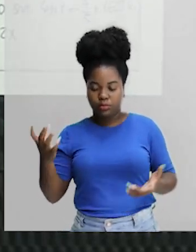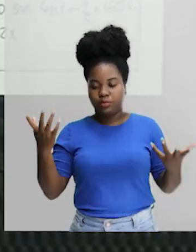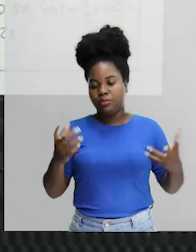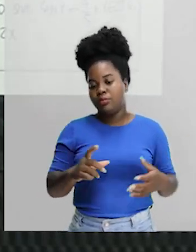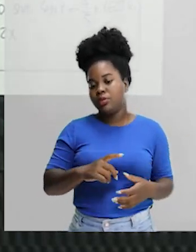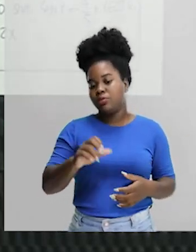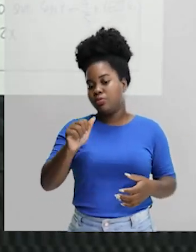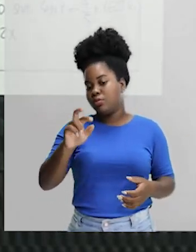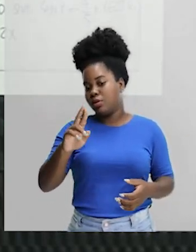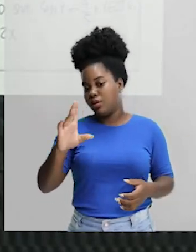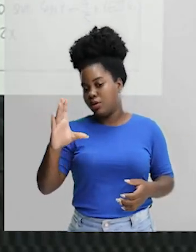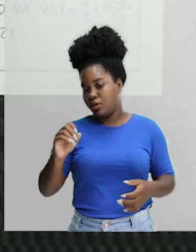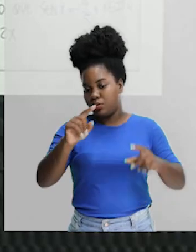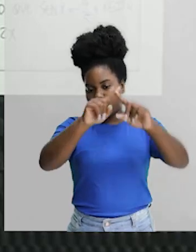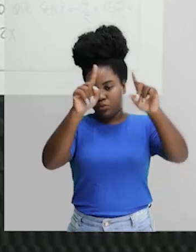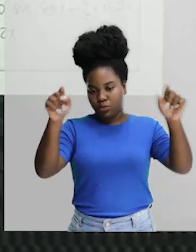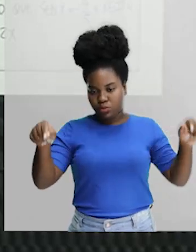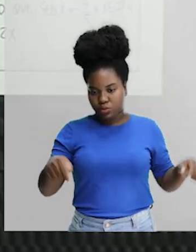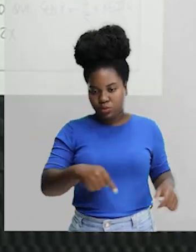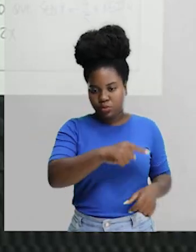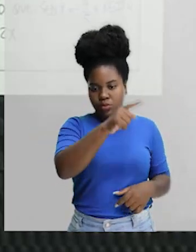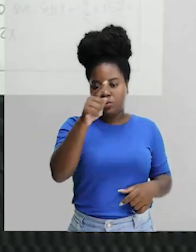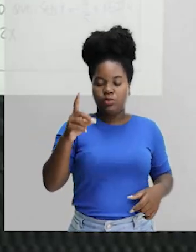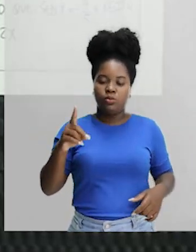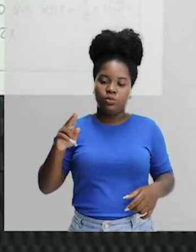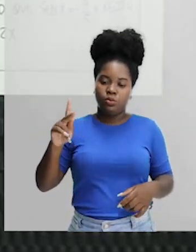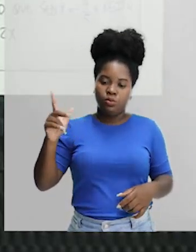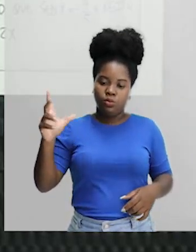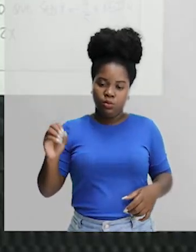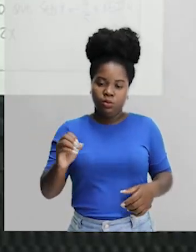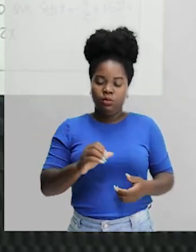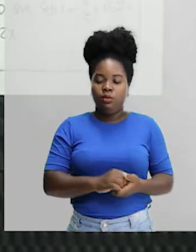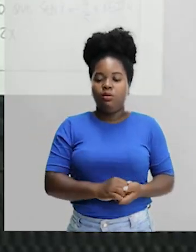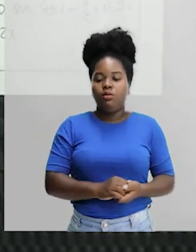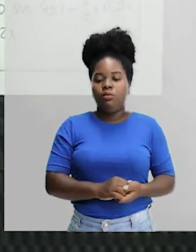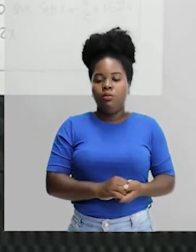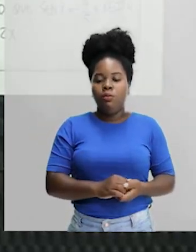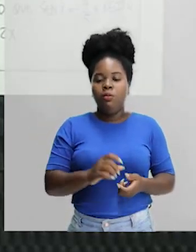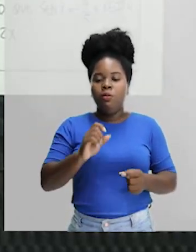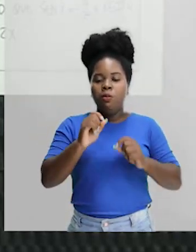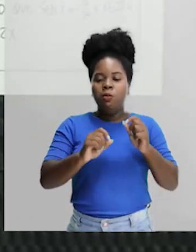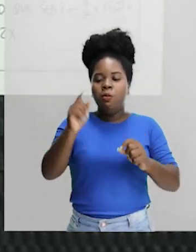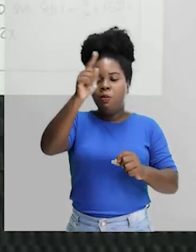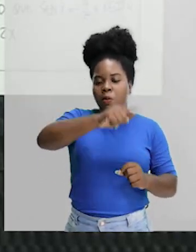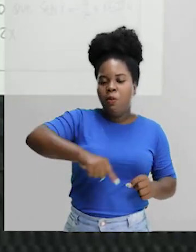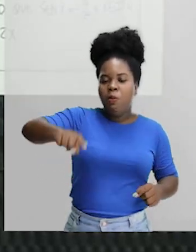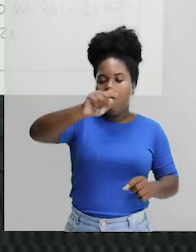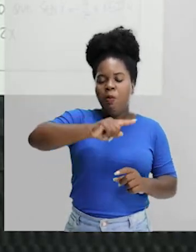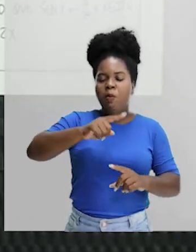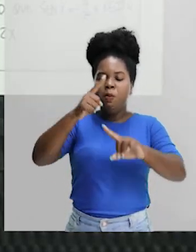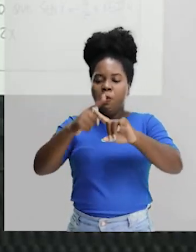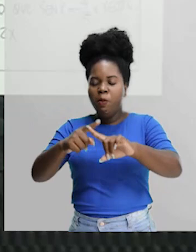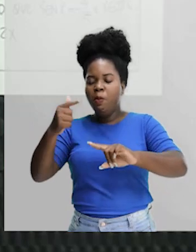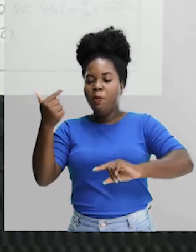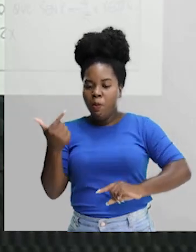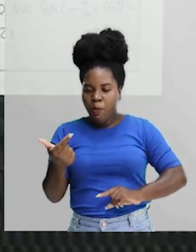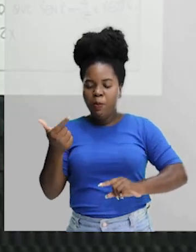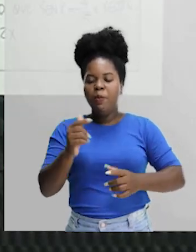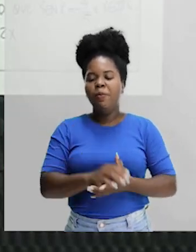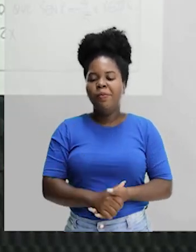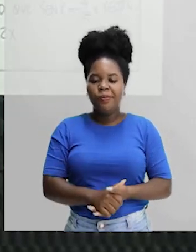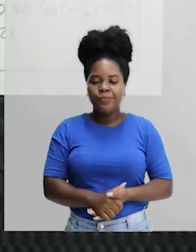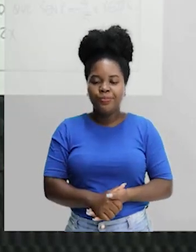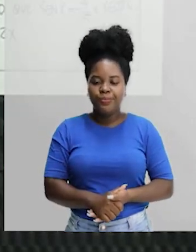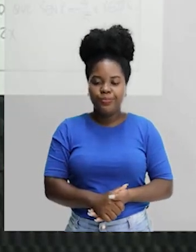para calcular esses arcos. Tá? Arco duplo é quando você pega o arco e multiplica por 2. Né? Duplo, né?